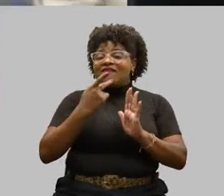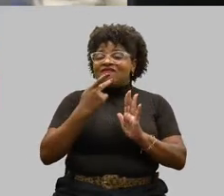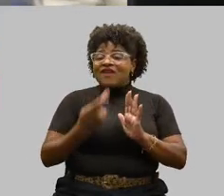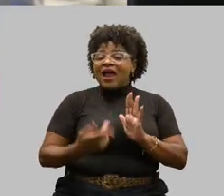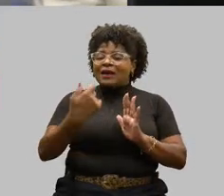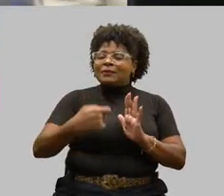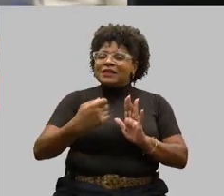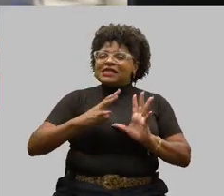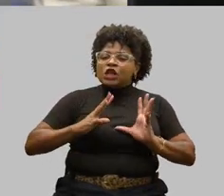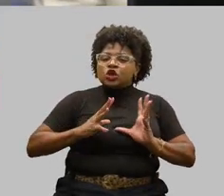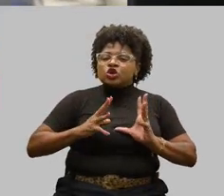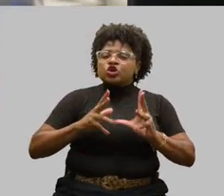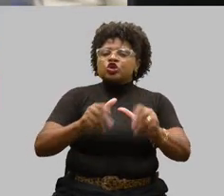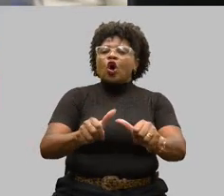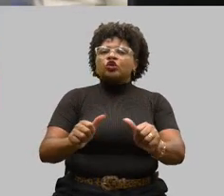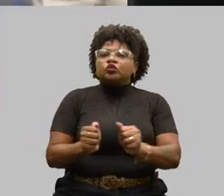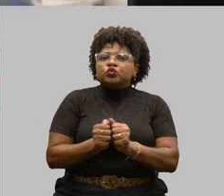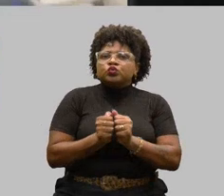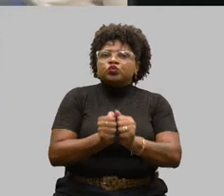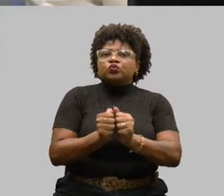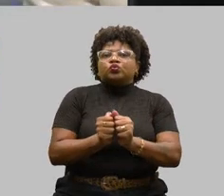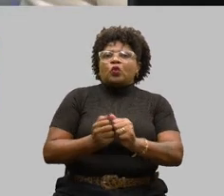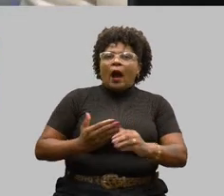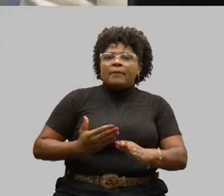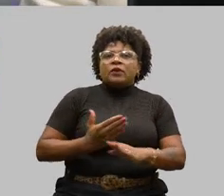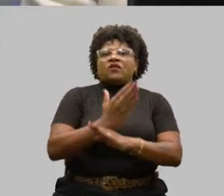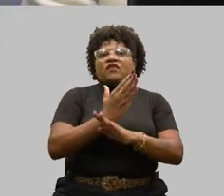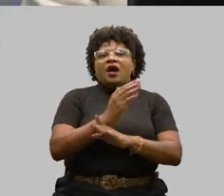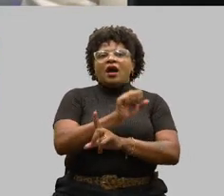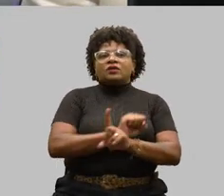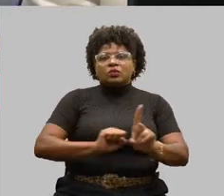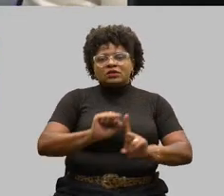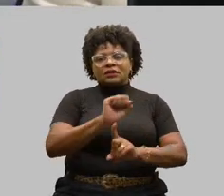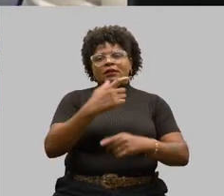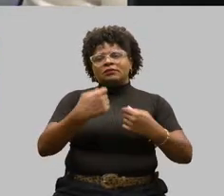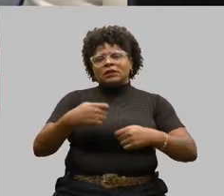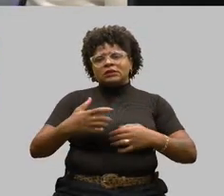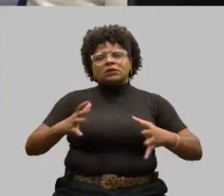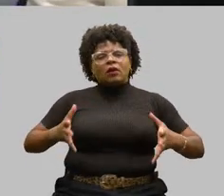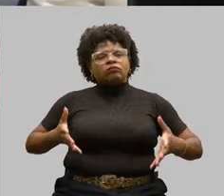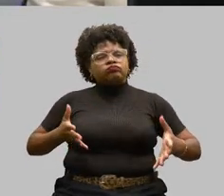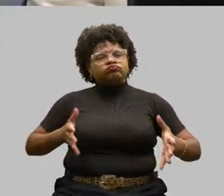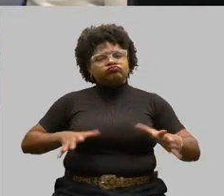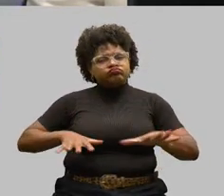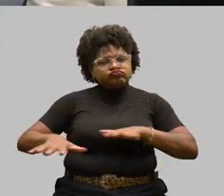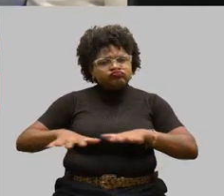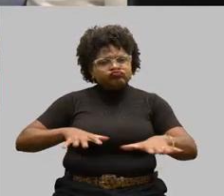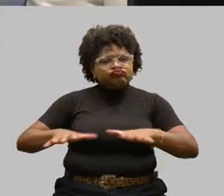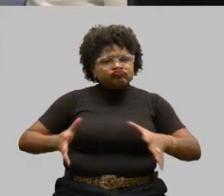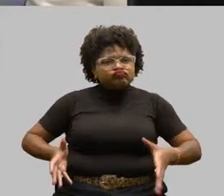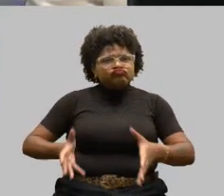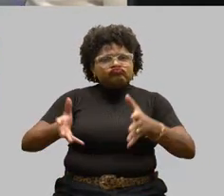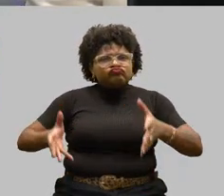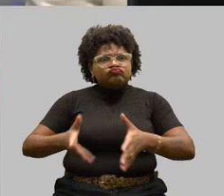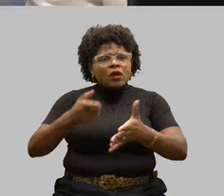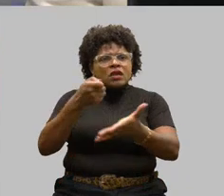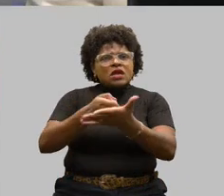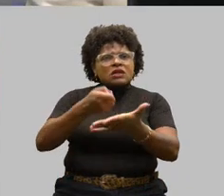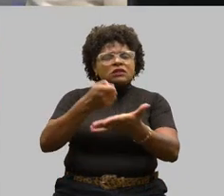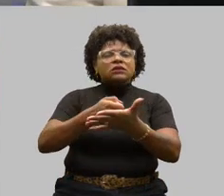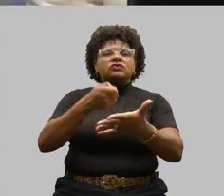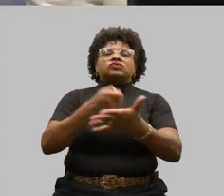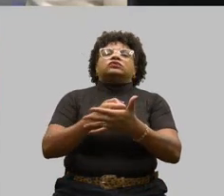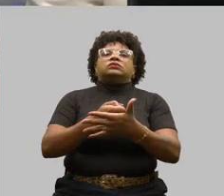unanimidade a sociedade precisa se mobilizar e Pressionar para